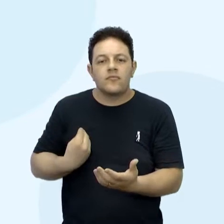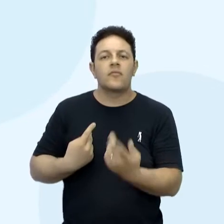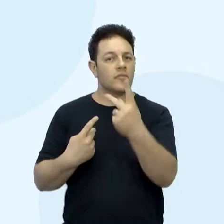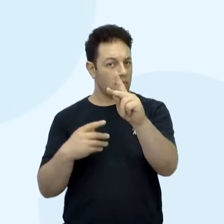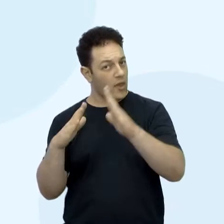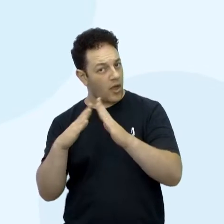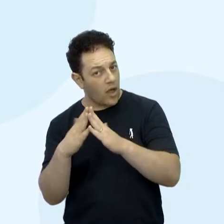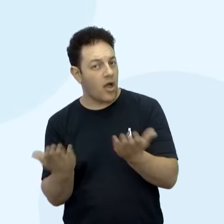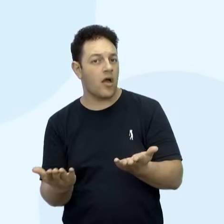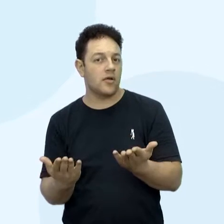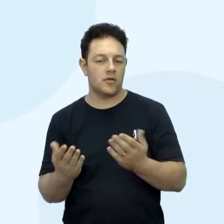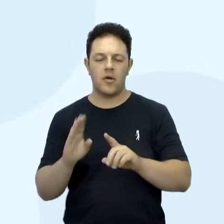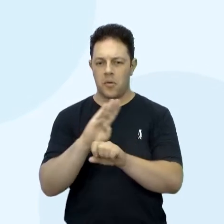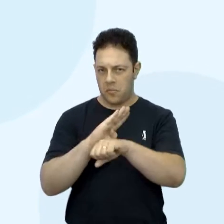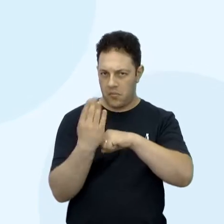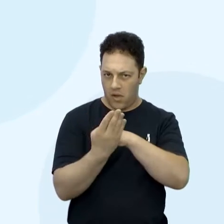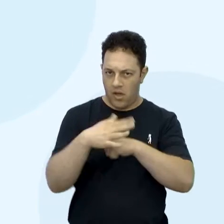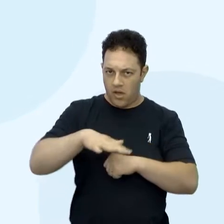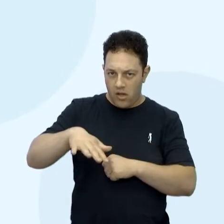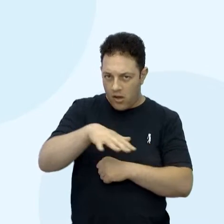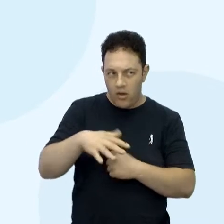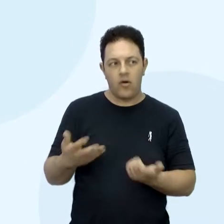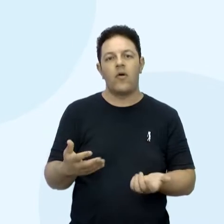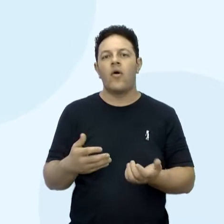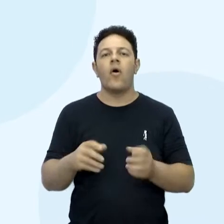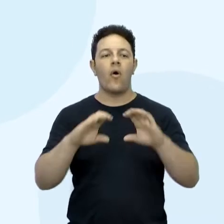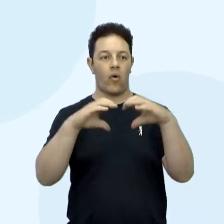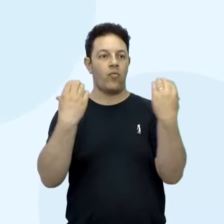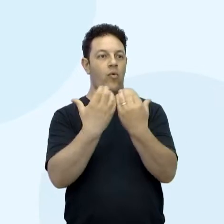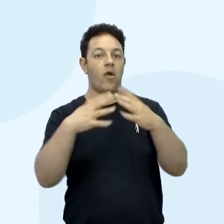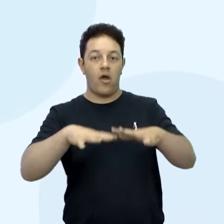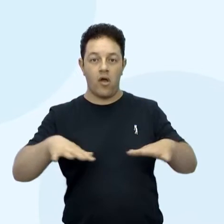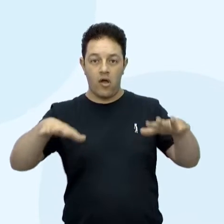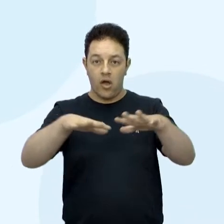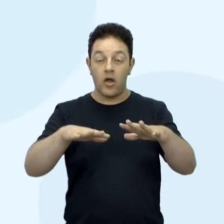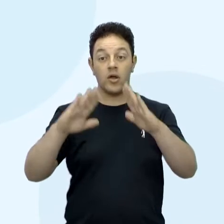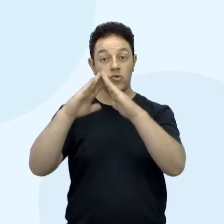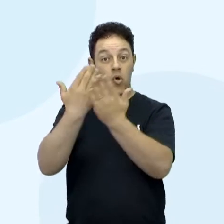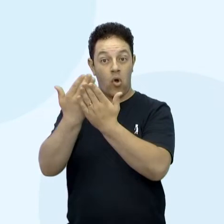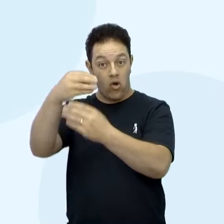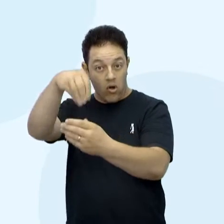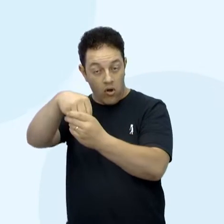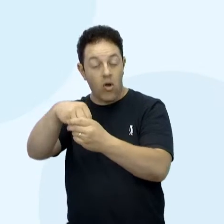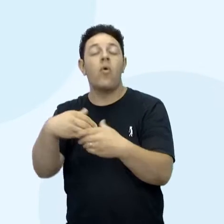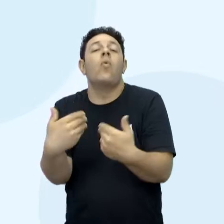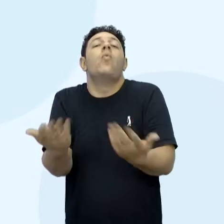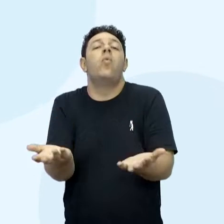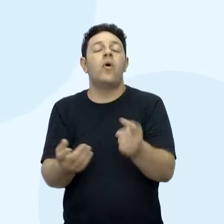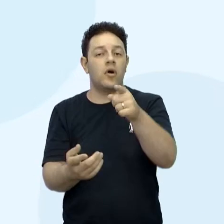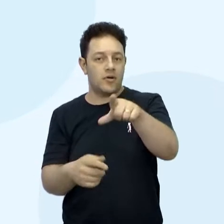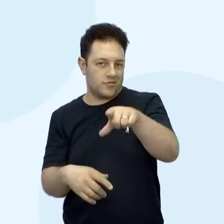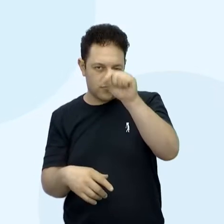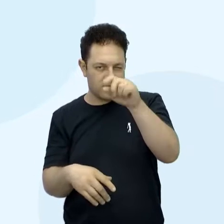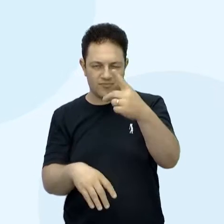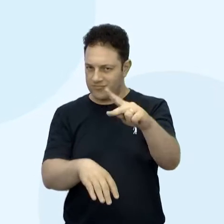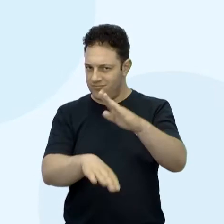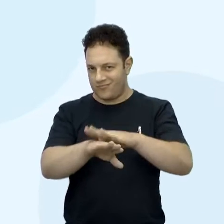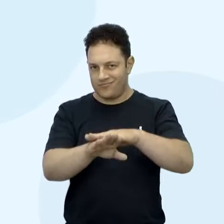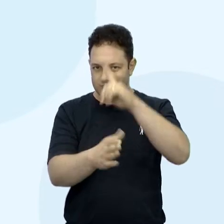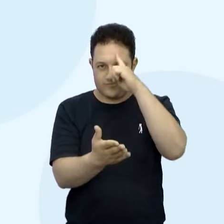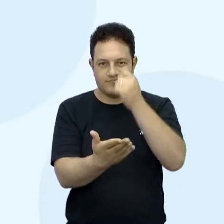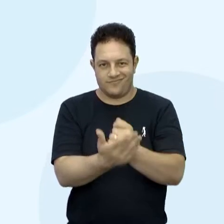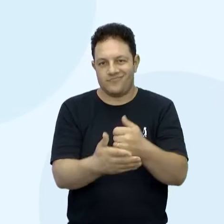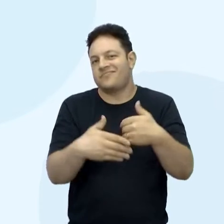casa, vai ser o seu bairro, vai ser a sua comunidade, a sua escola, enfim, você poderia decidir aí